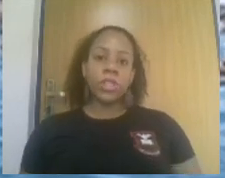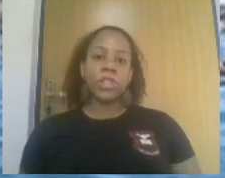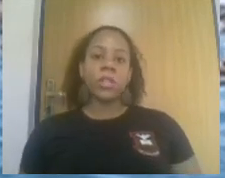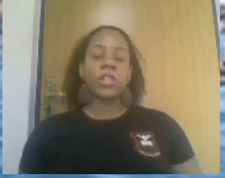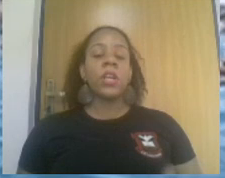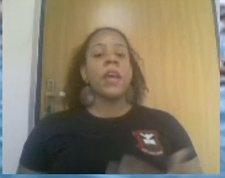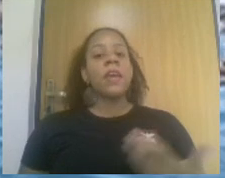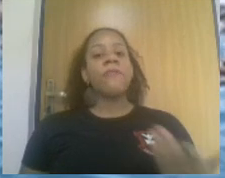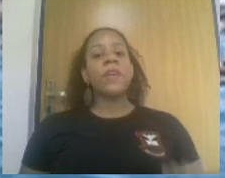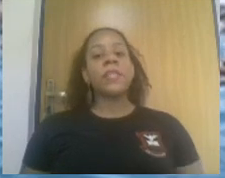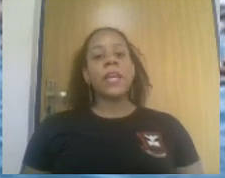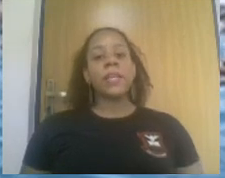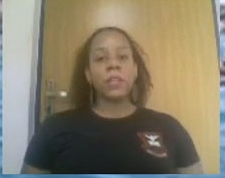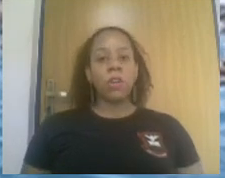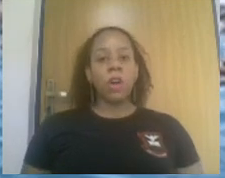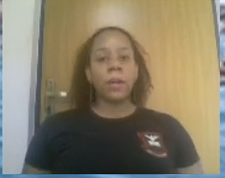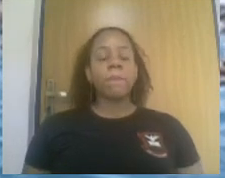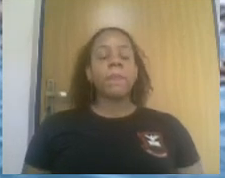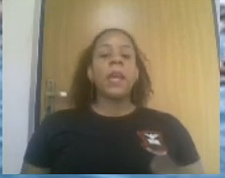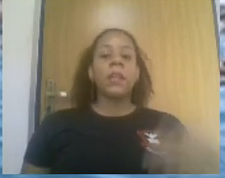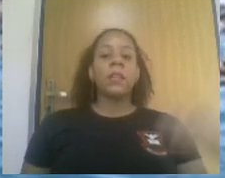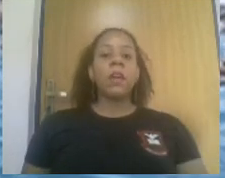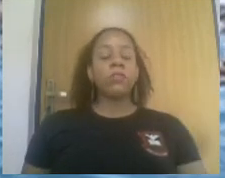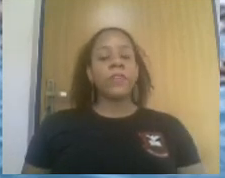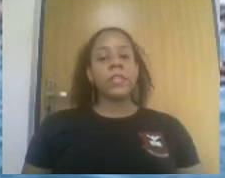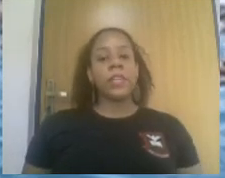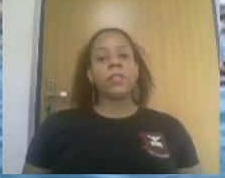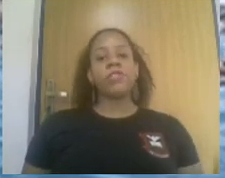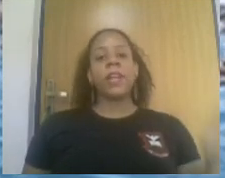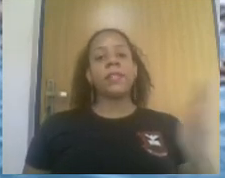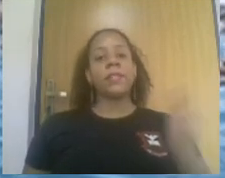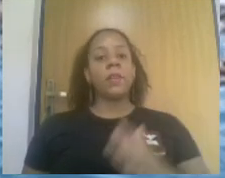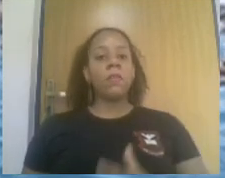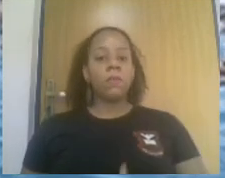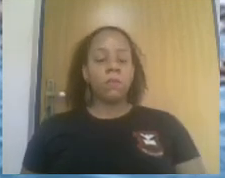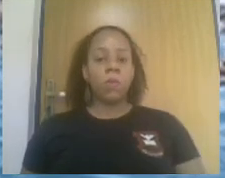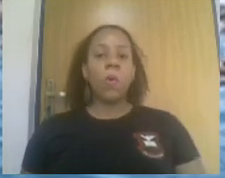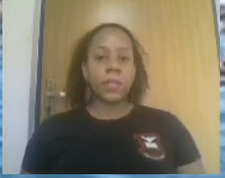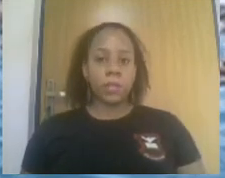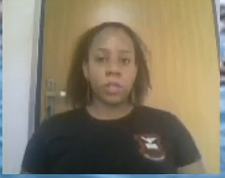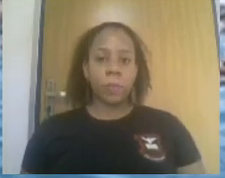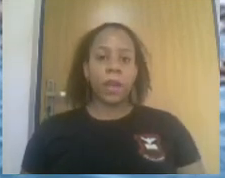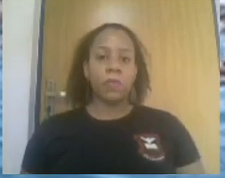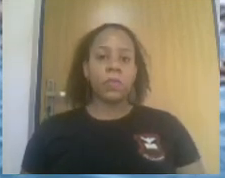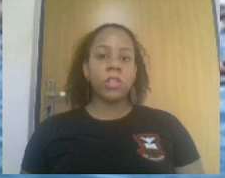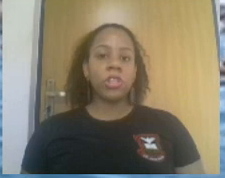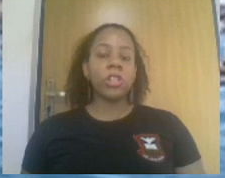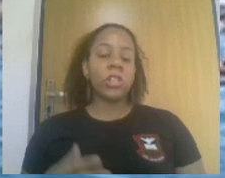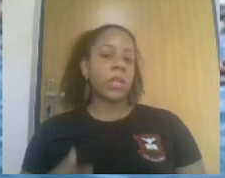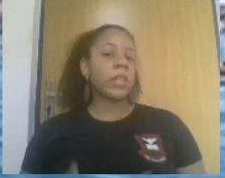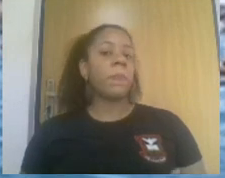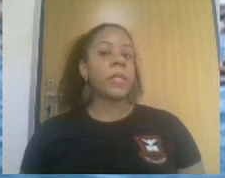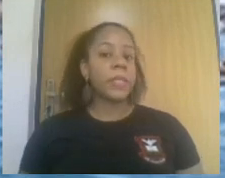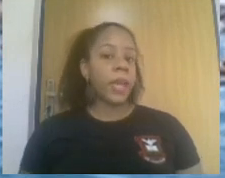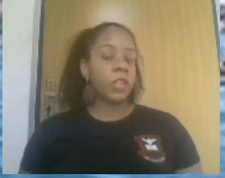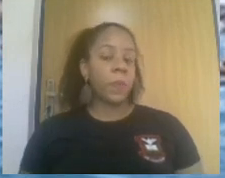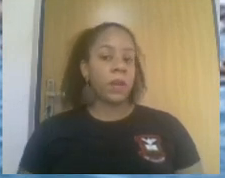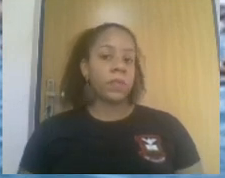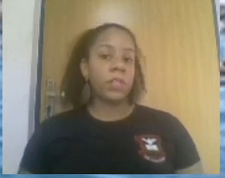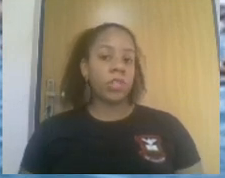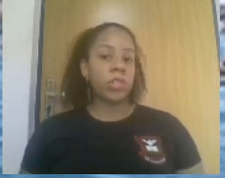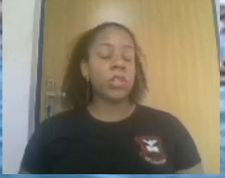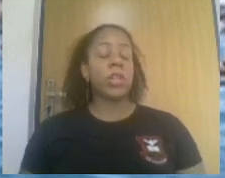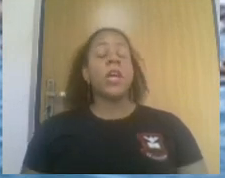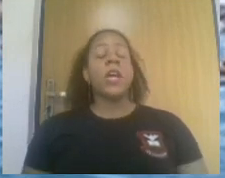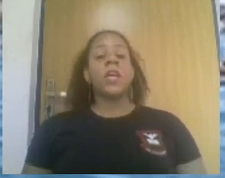os indígenas e fazer essa troca. Então, os franceses traziam coisas para os indígenas, traziam presentes para